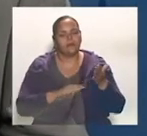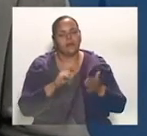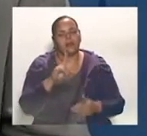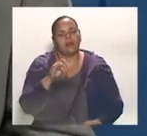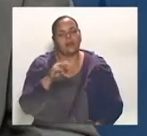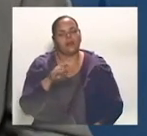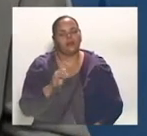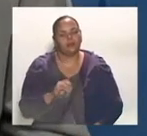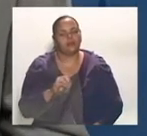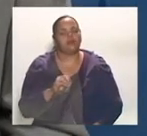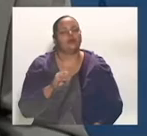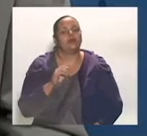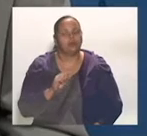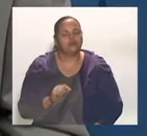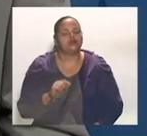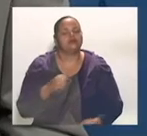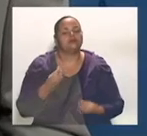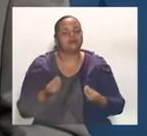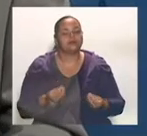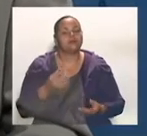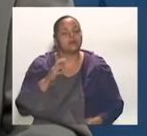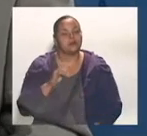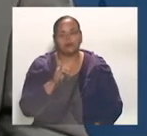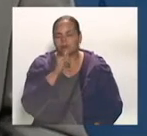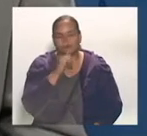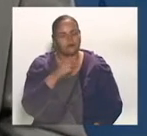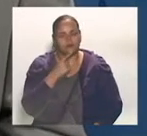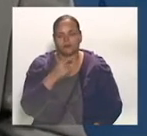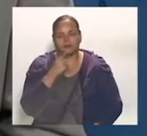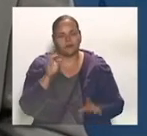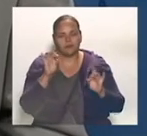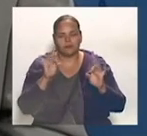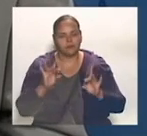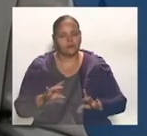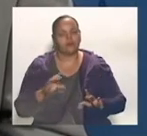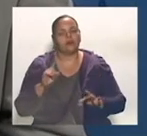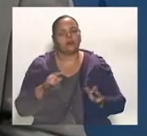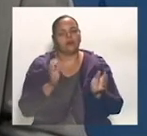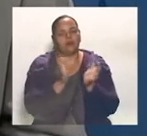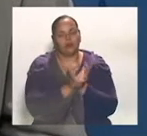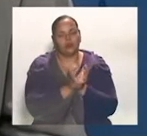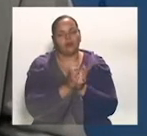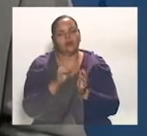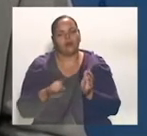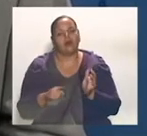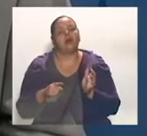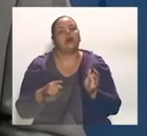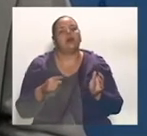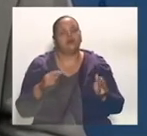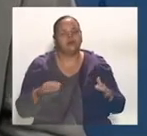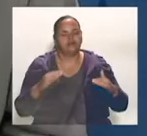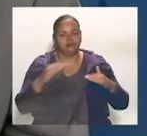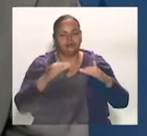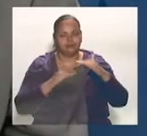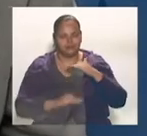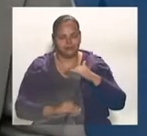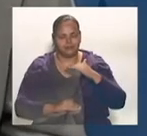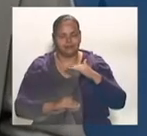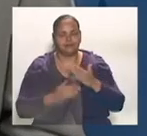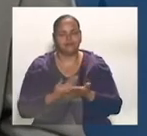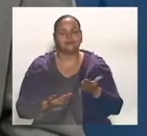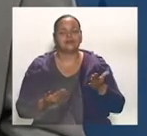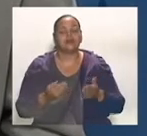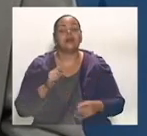das certidões negativas de débito como critério de classificação dos campeonatos. Caso não seja cumprido, o clube